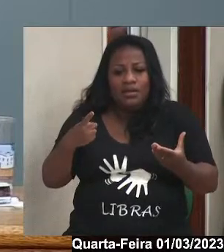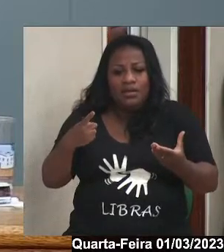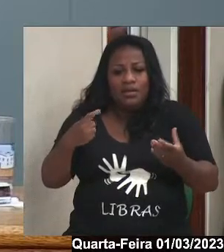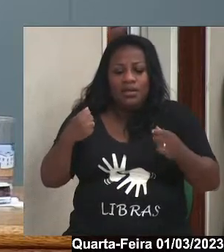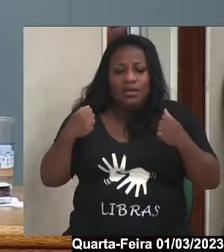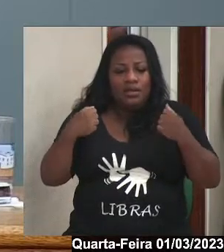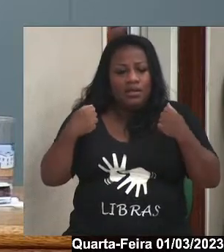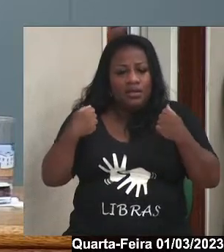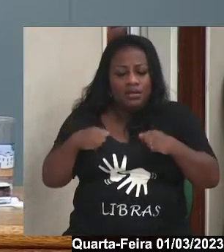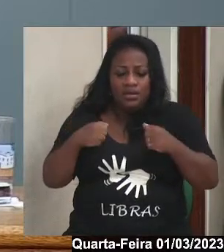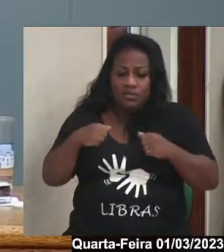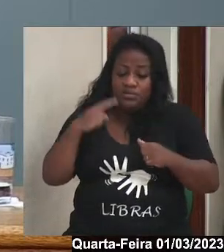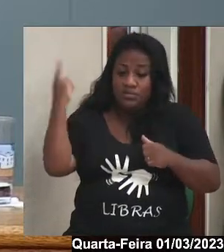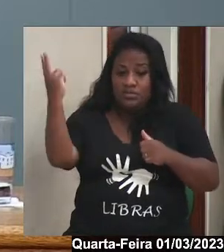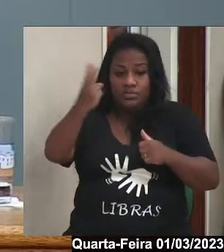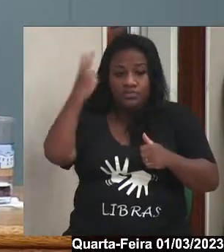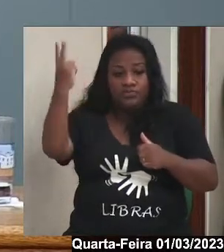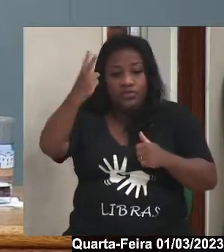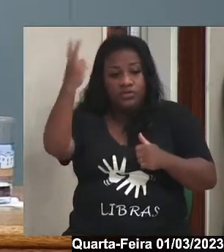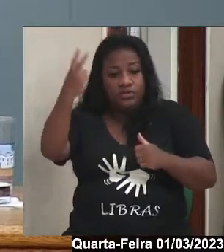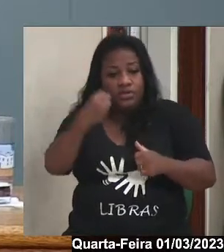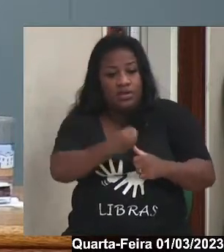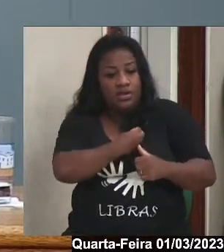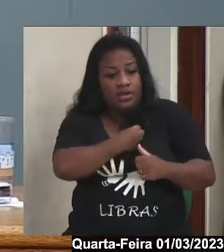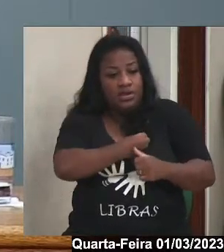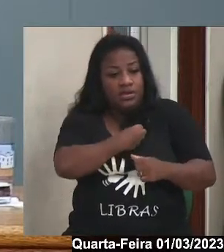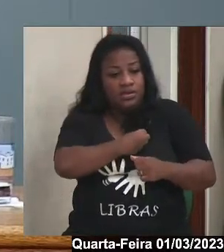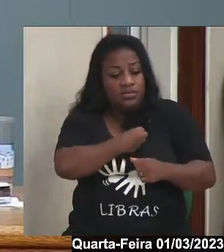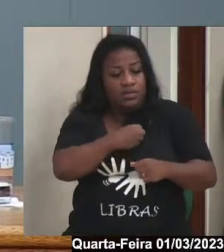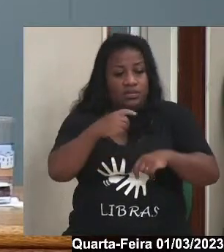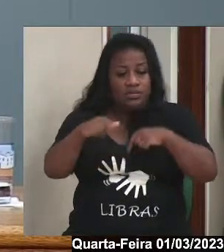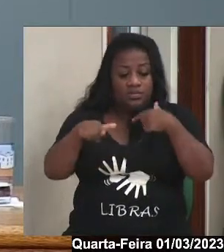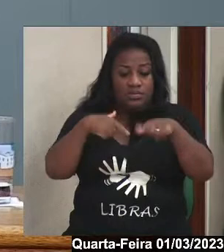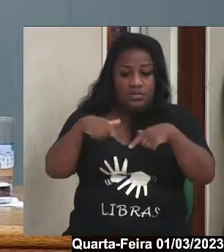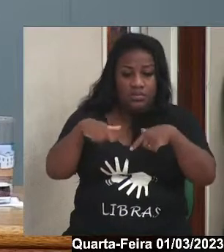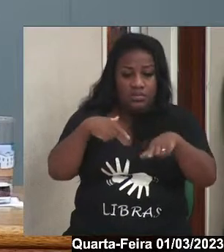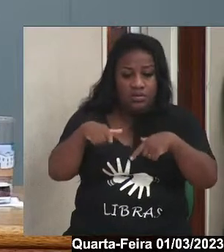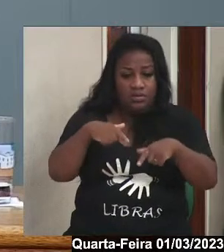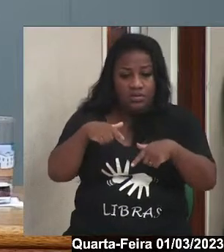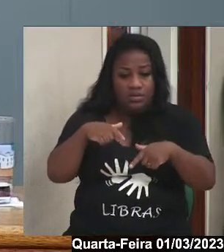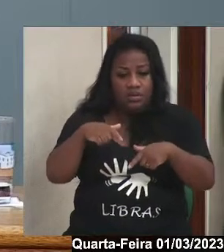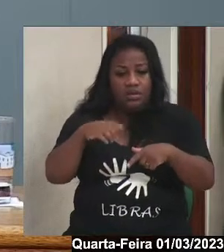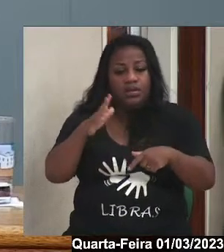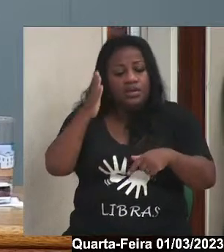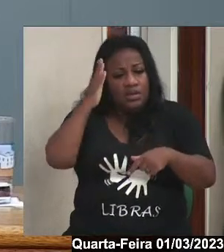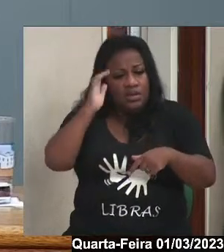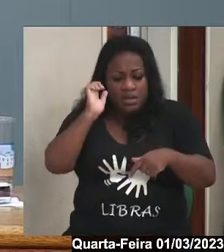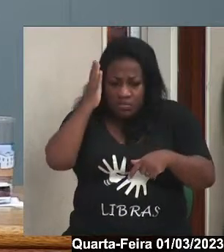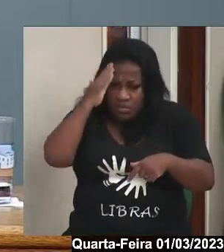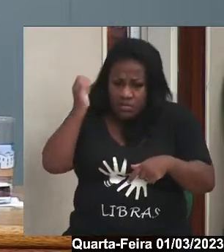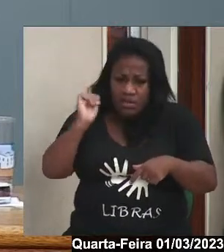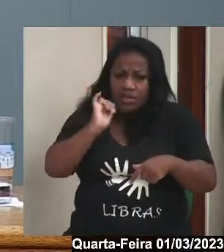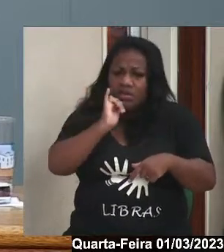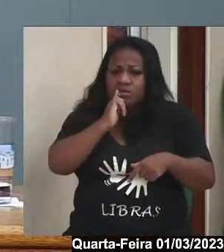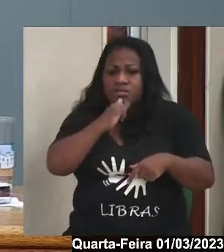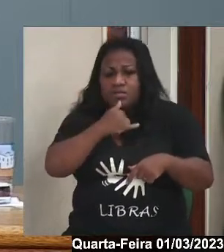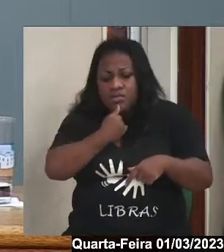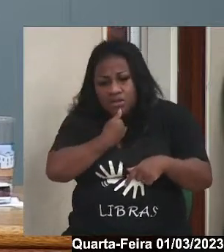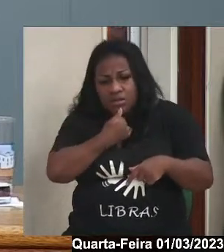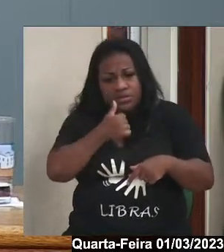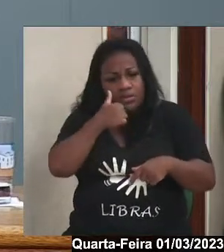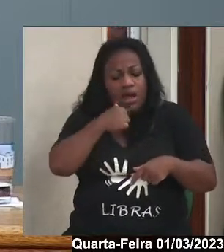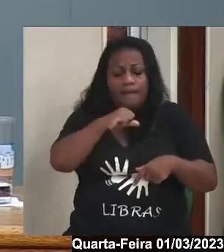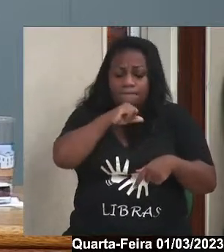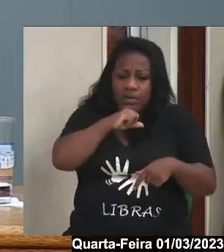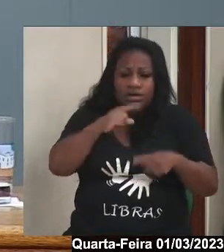no projeto destino de cada um. Cada um escolhe o caminho que quer na vida. Infelizmente, é triste, porque uma mãe está chorando a morte do seu filho, como que